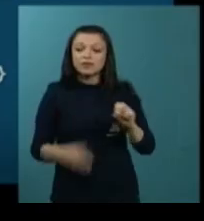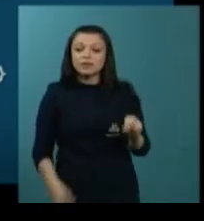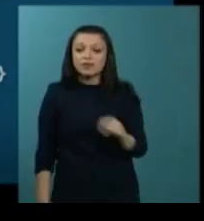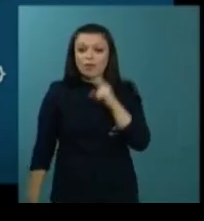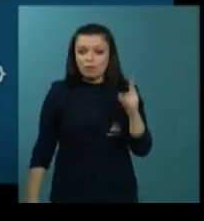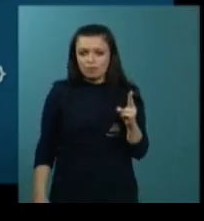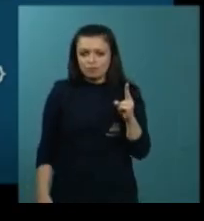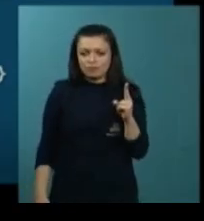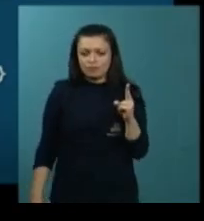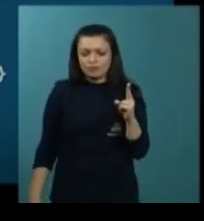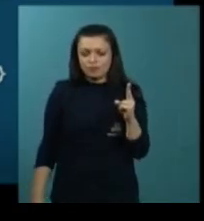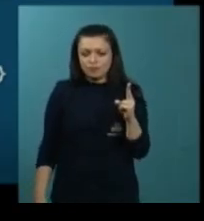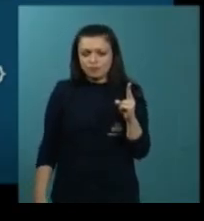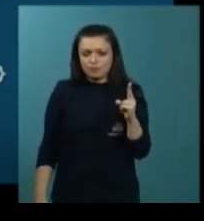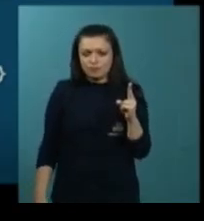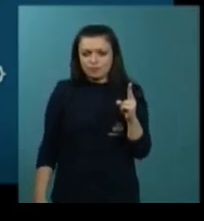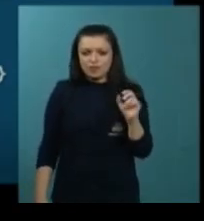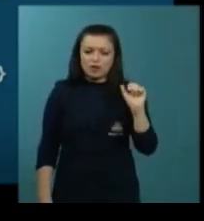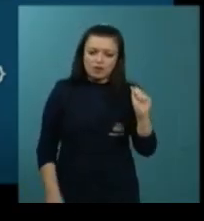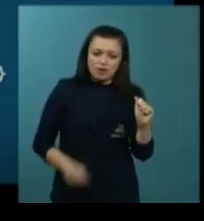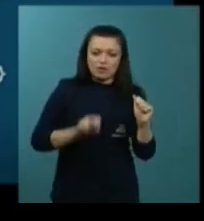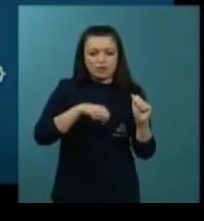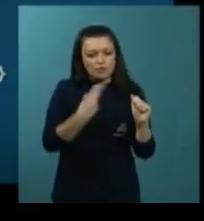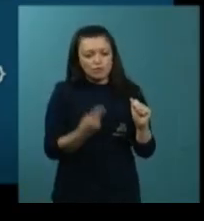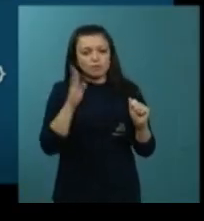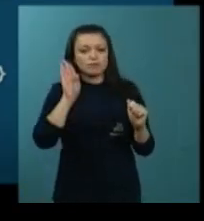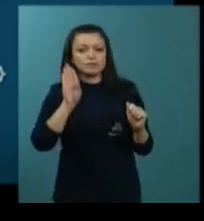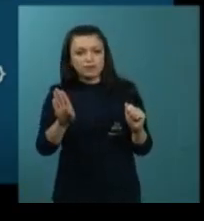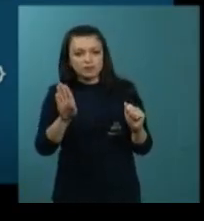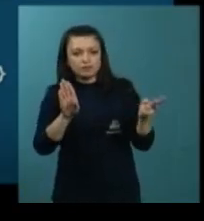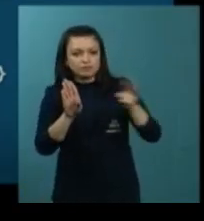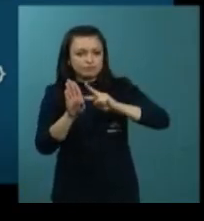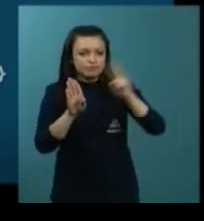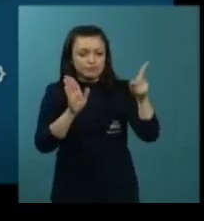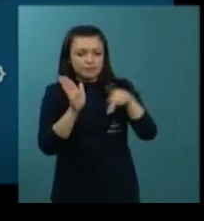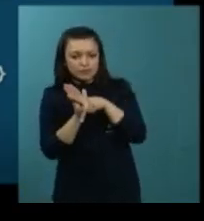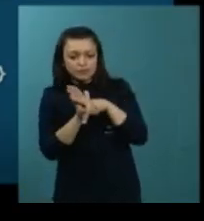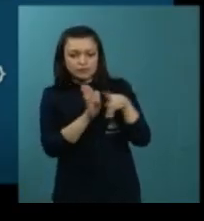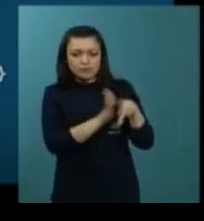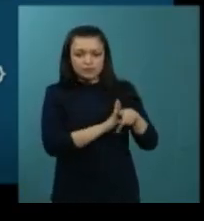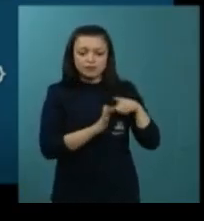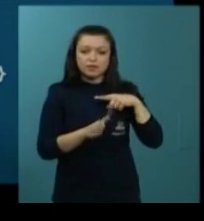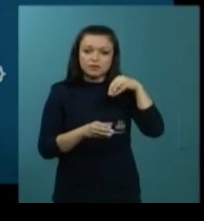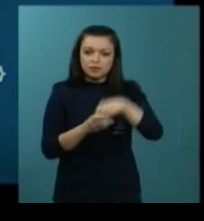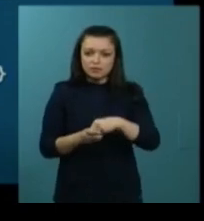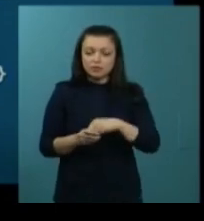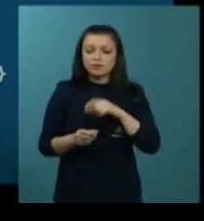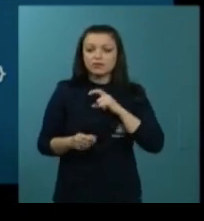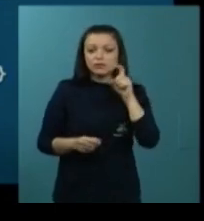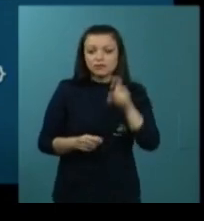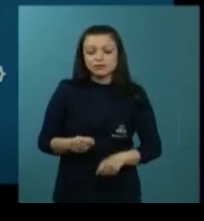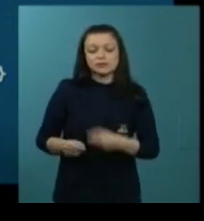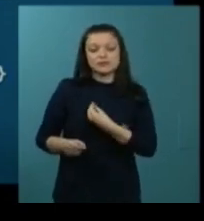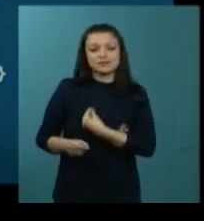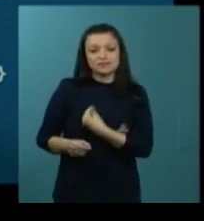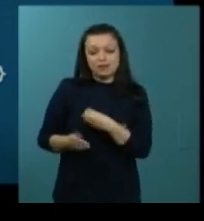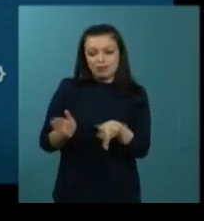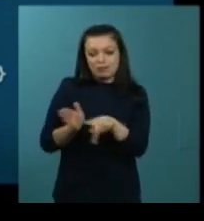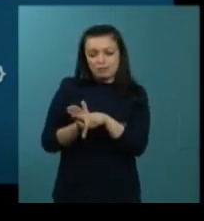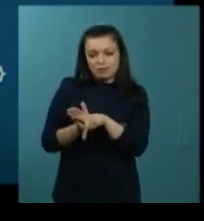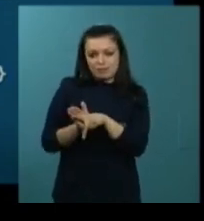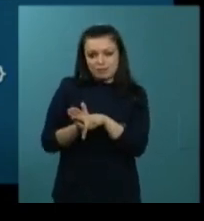ou. A ou B é um conjunto de elementos X, tal